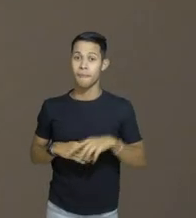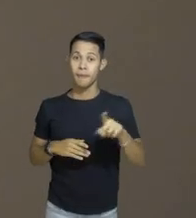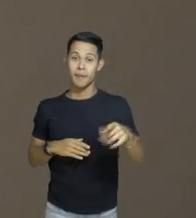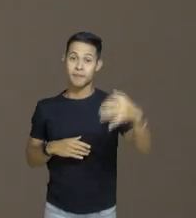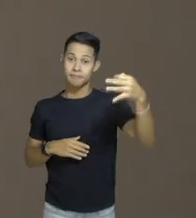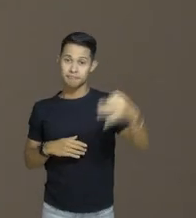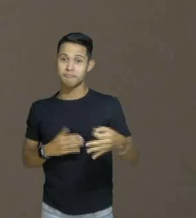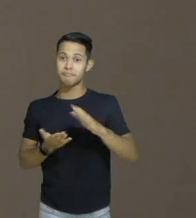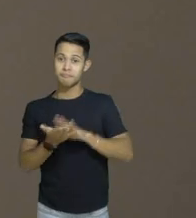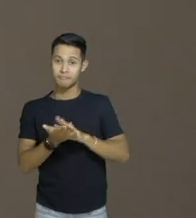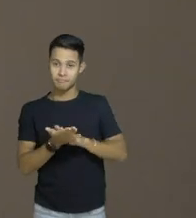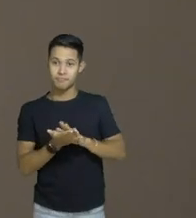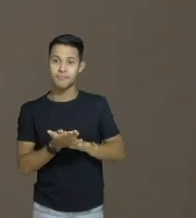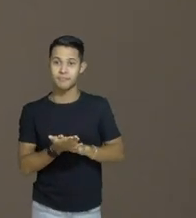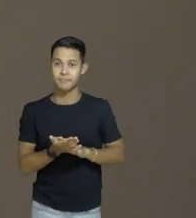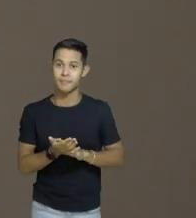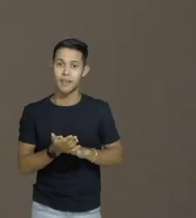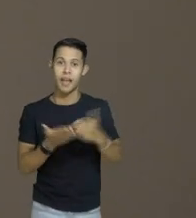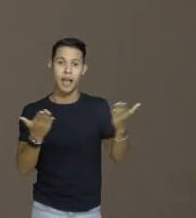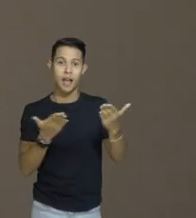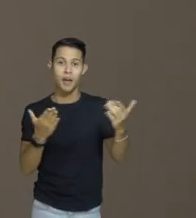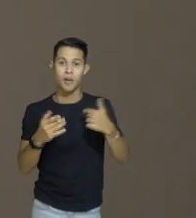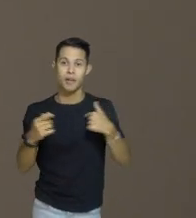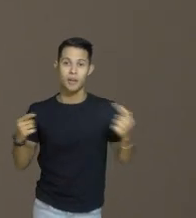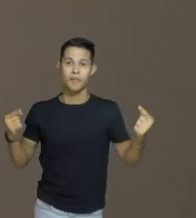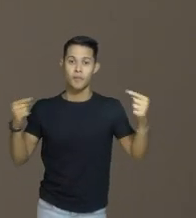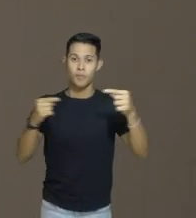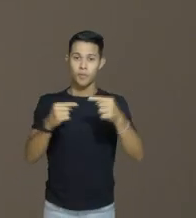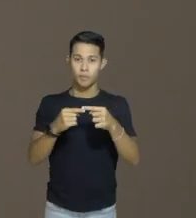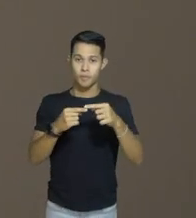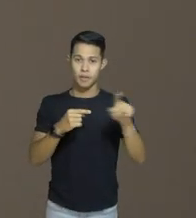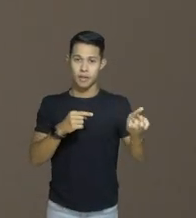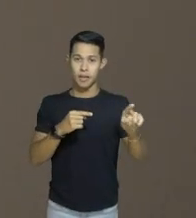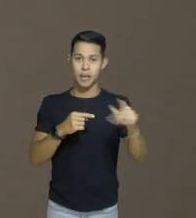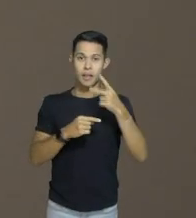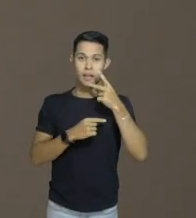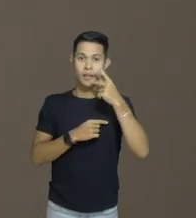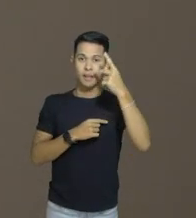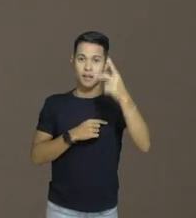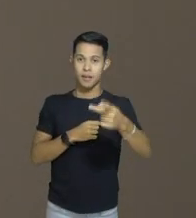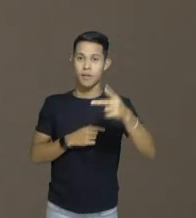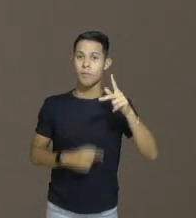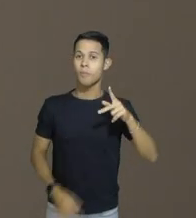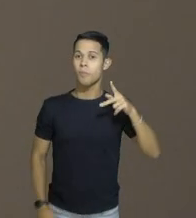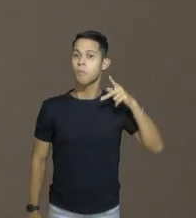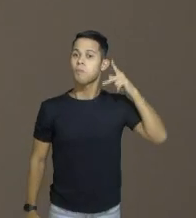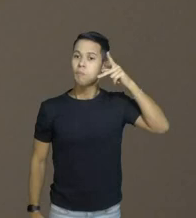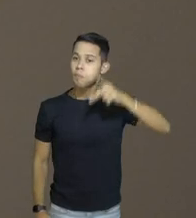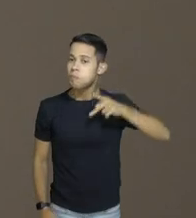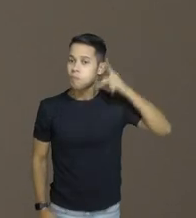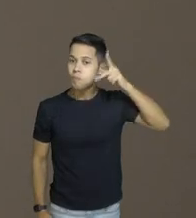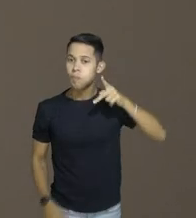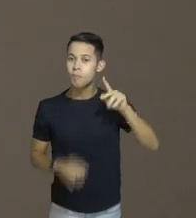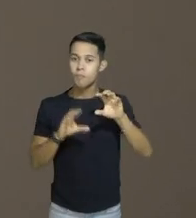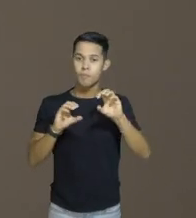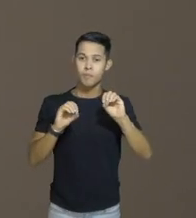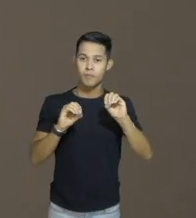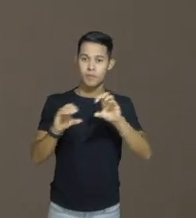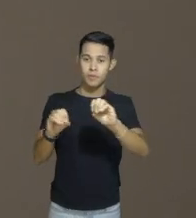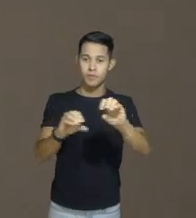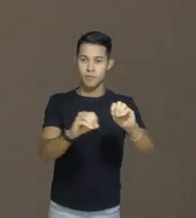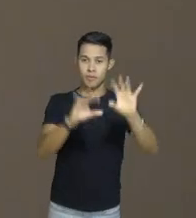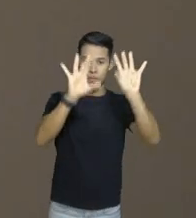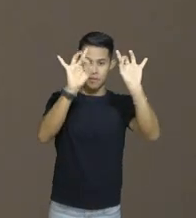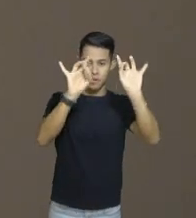ali. Eu vou fazer um paralelo quando a Grazi se referenciou à política de educação especial, desde isso. Que ela foi